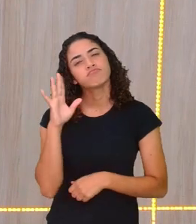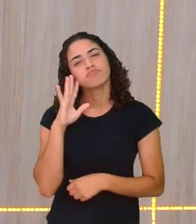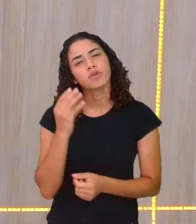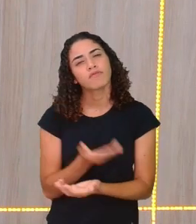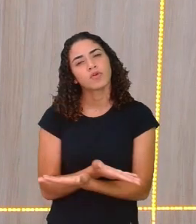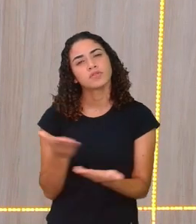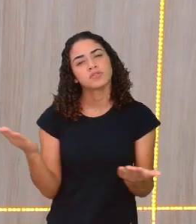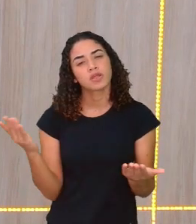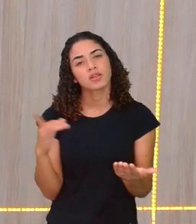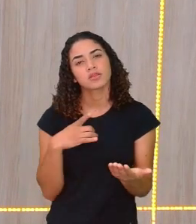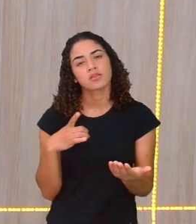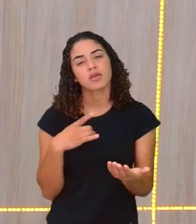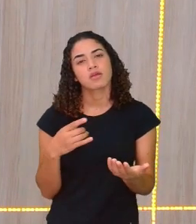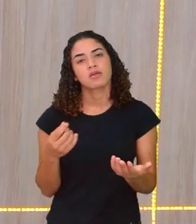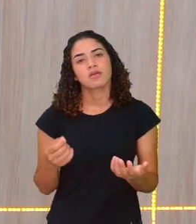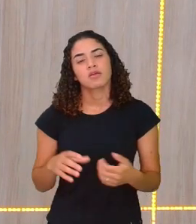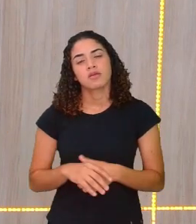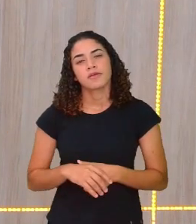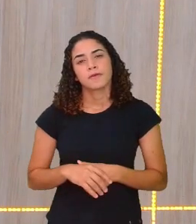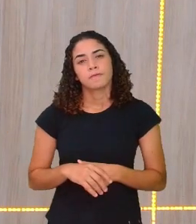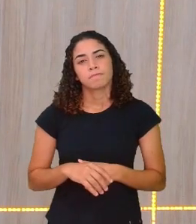vocês, você tem